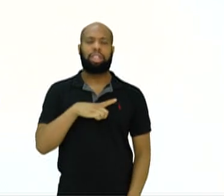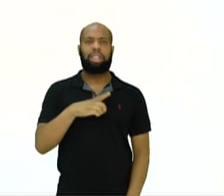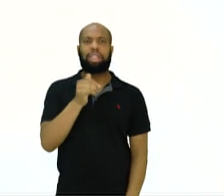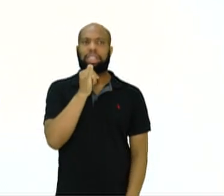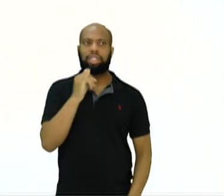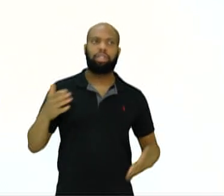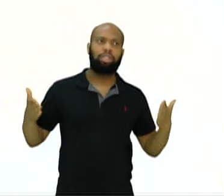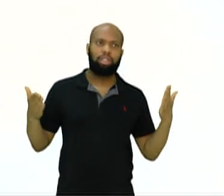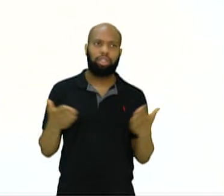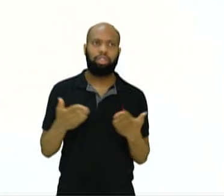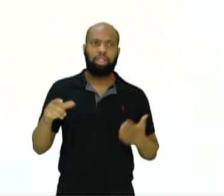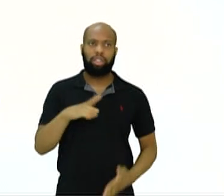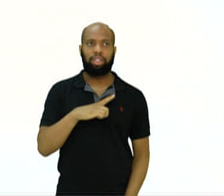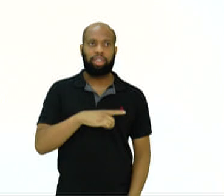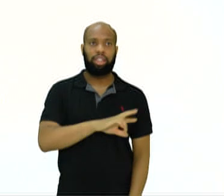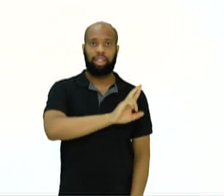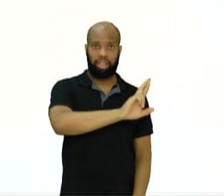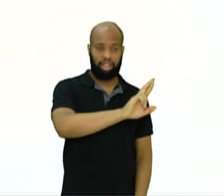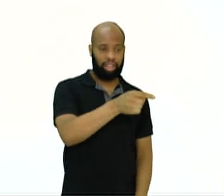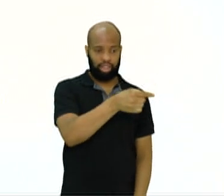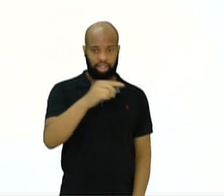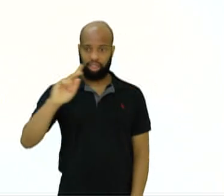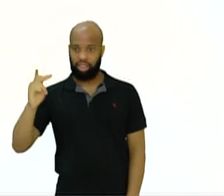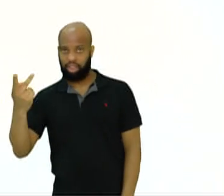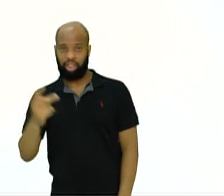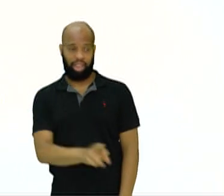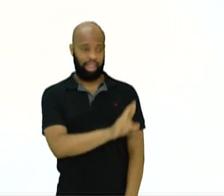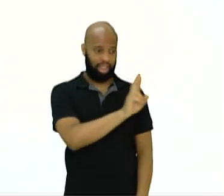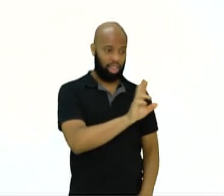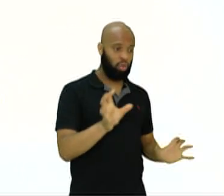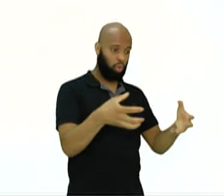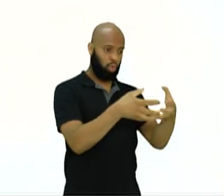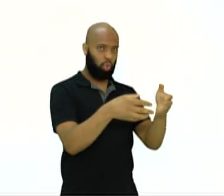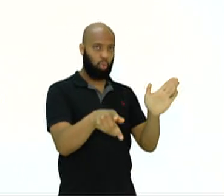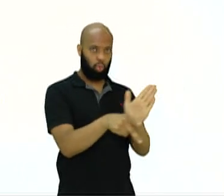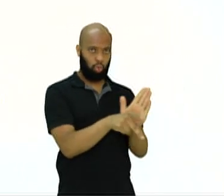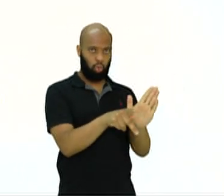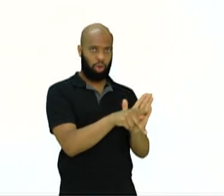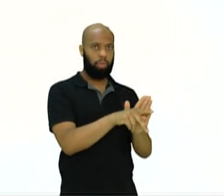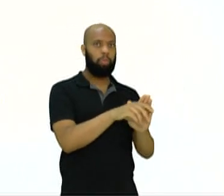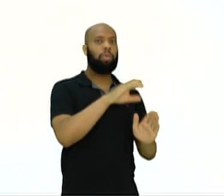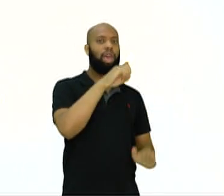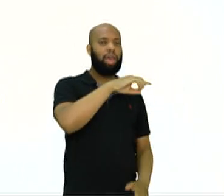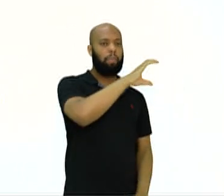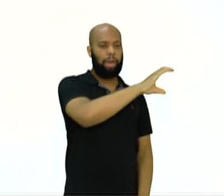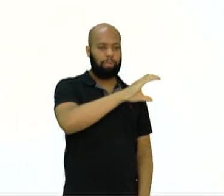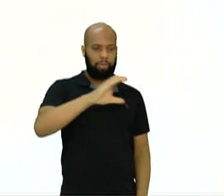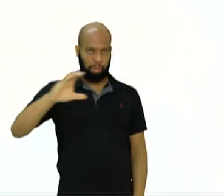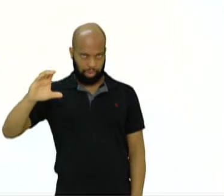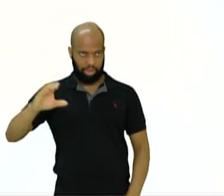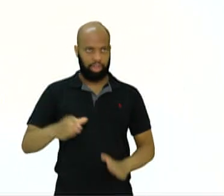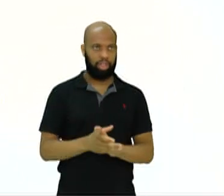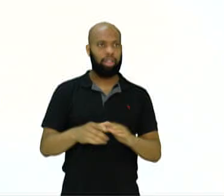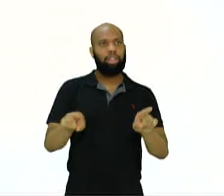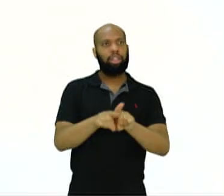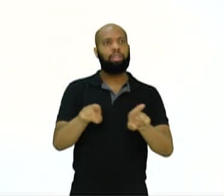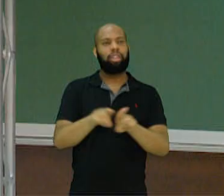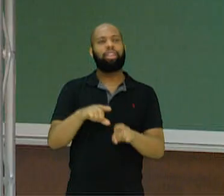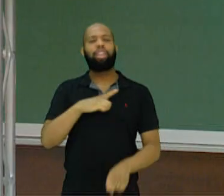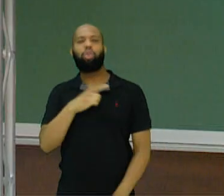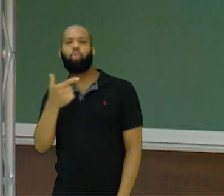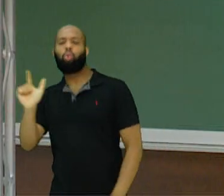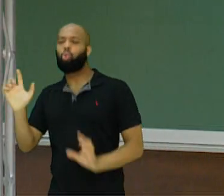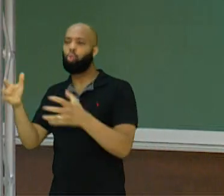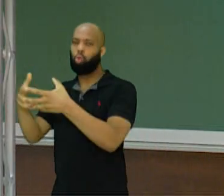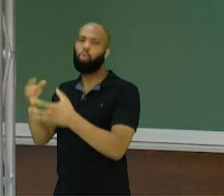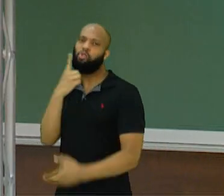exemplo aqui, ó. O RH, esse R seria a nossa cadeia carbônica e aqui o nosso outro